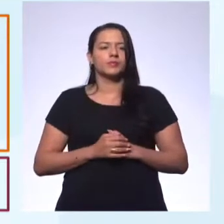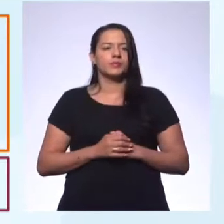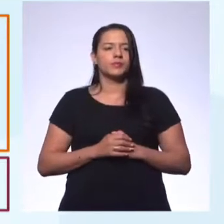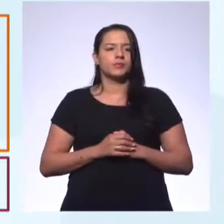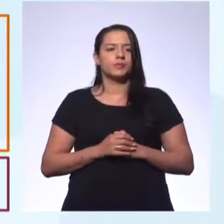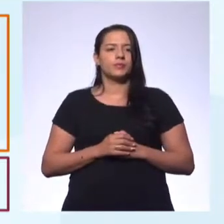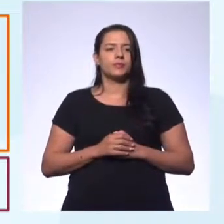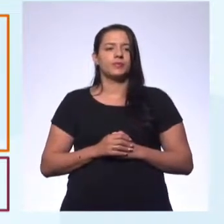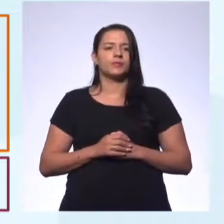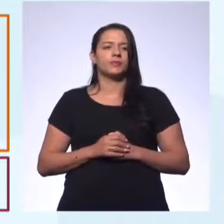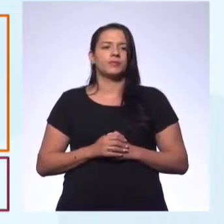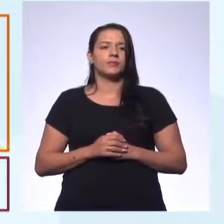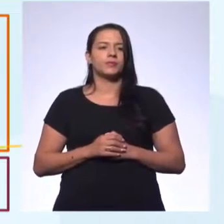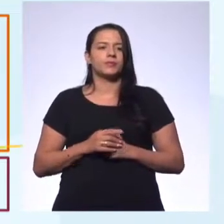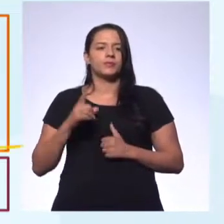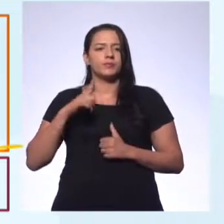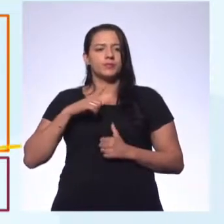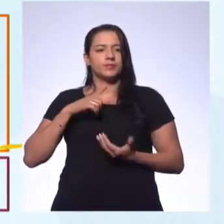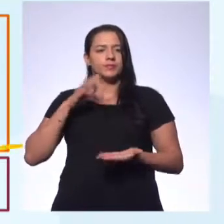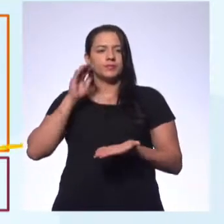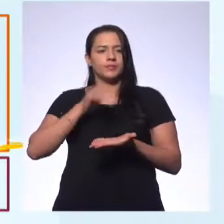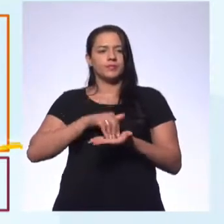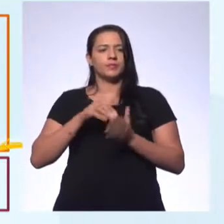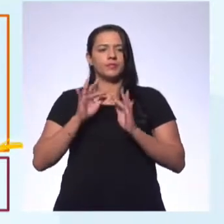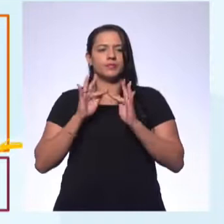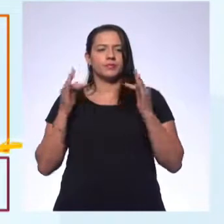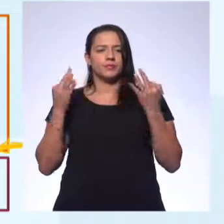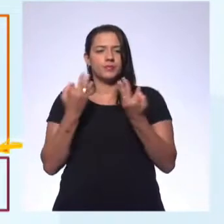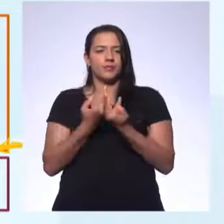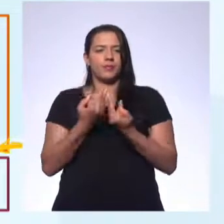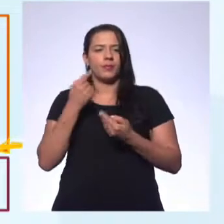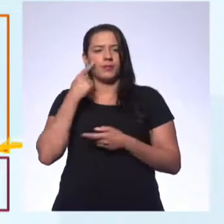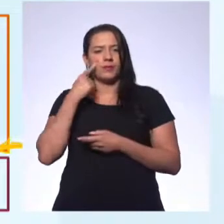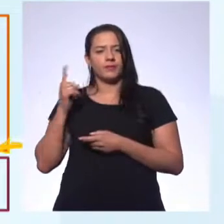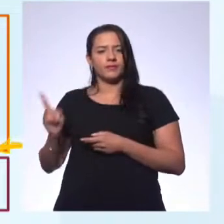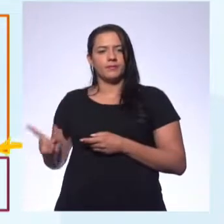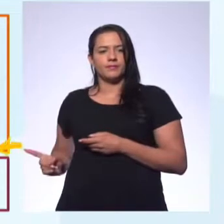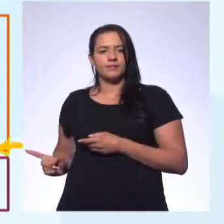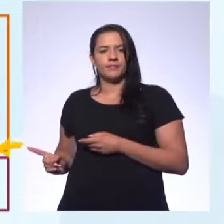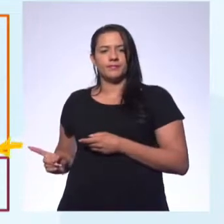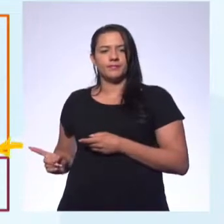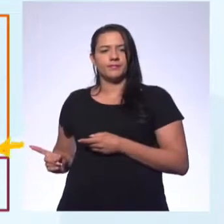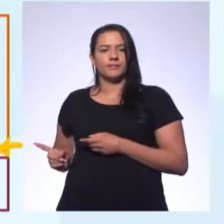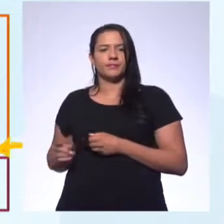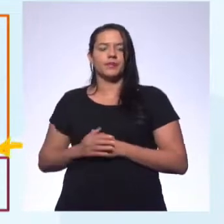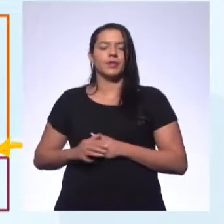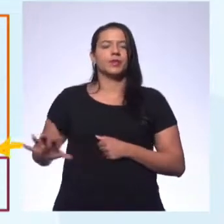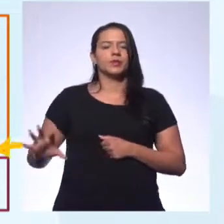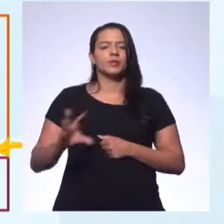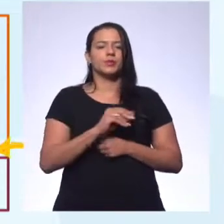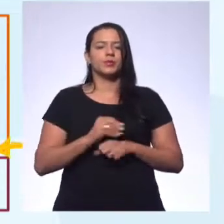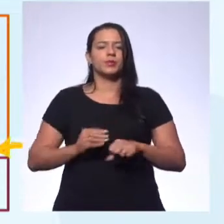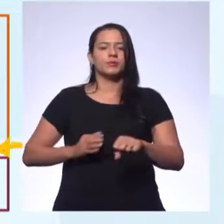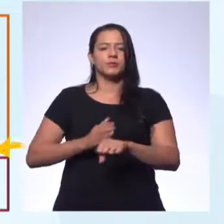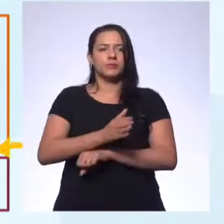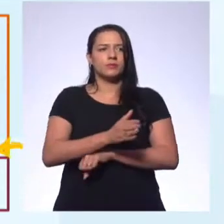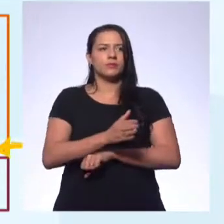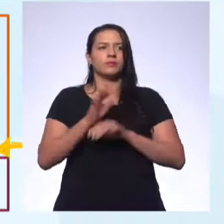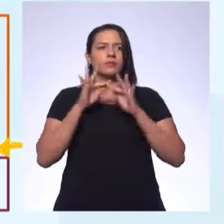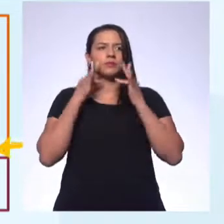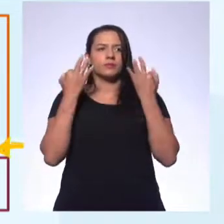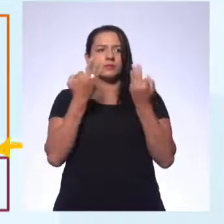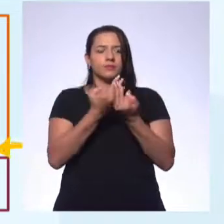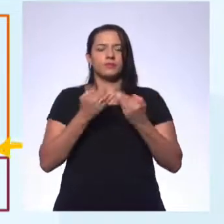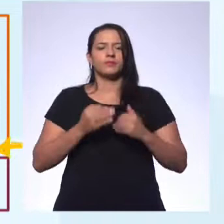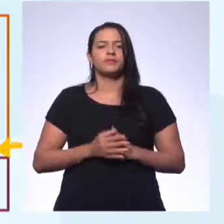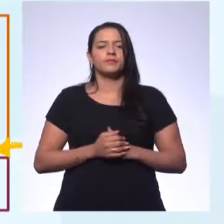até esse momento aqui da família, né, se a gente chegar até aqui, todo mundo participa da mesma família. Ó.